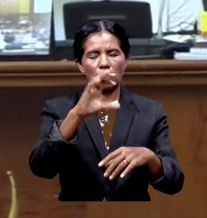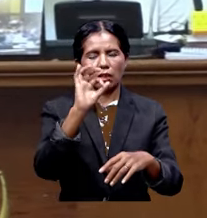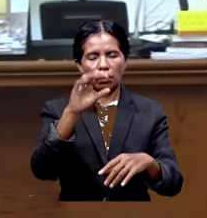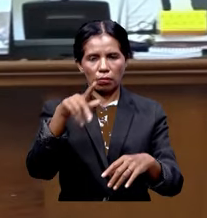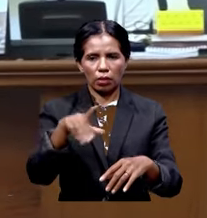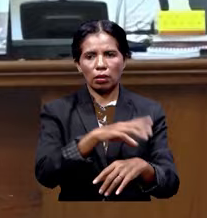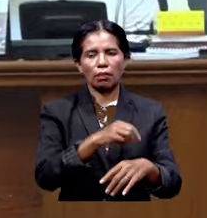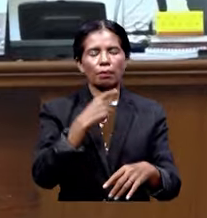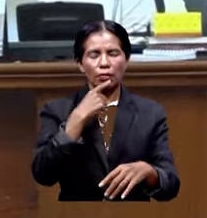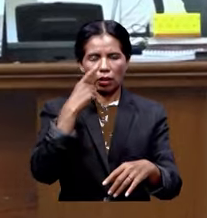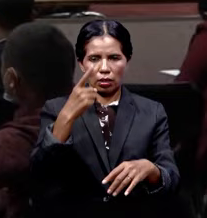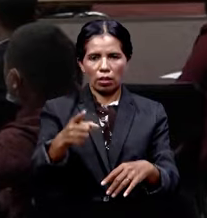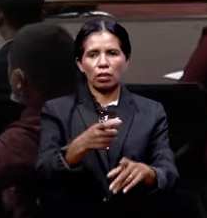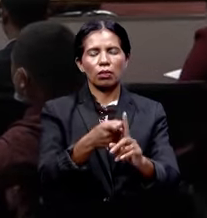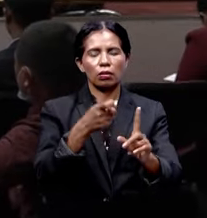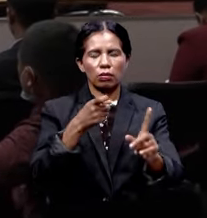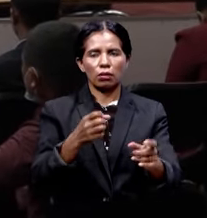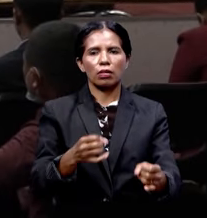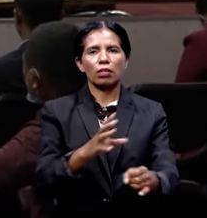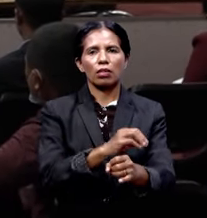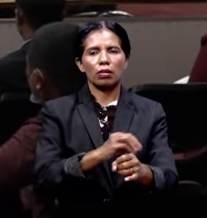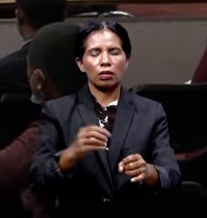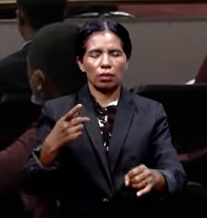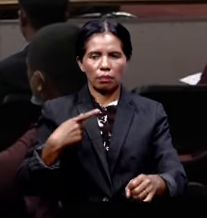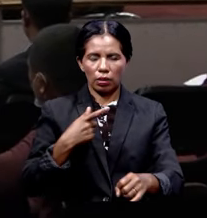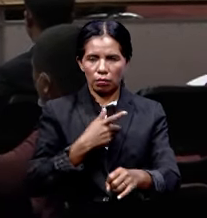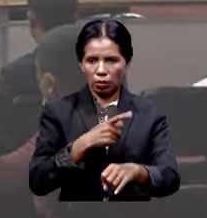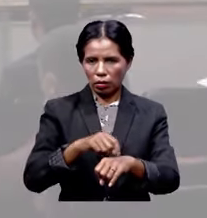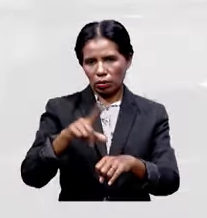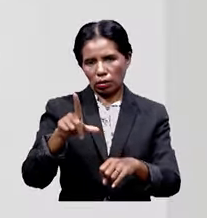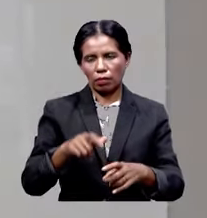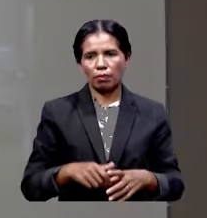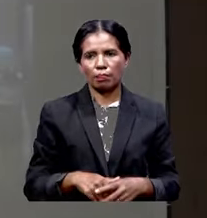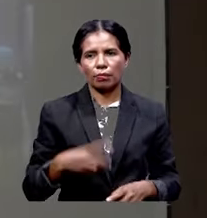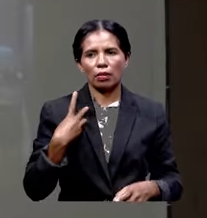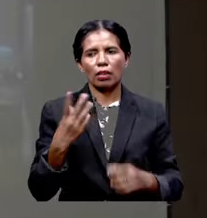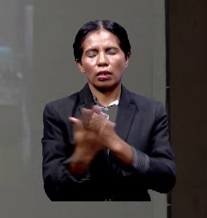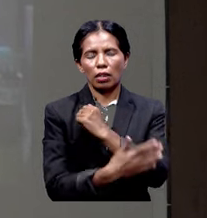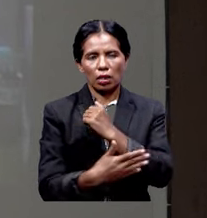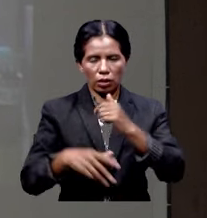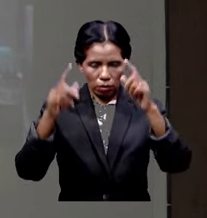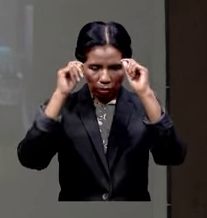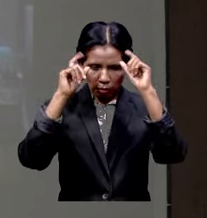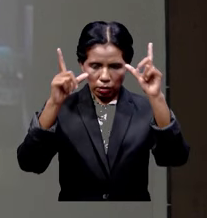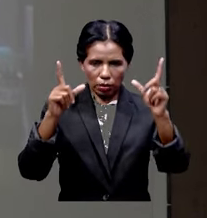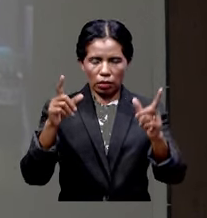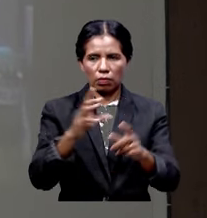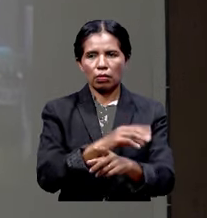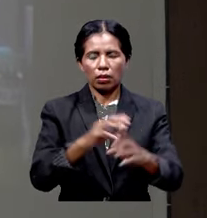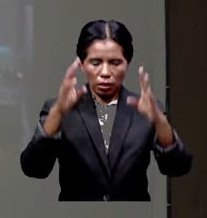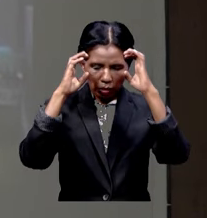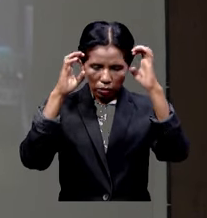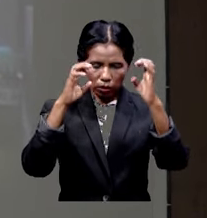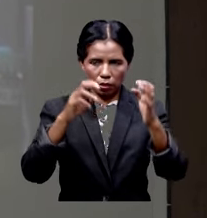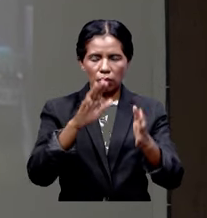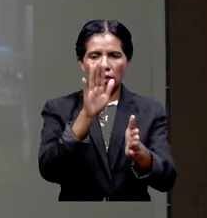Manuel Noronha a tu questão nele, russi intervenção e a Parlamento Nacional. E tem a nação Timor-Leste, grau educação nível